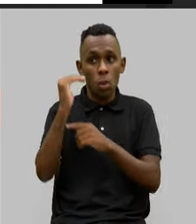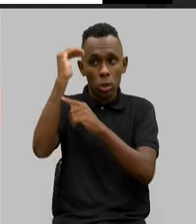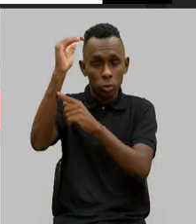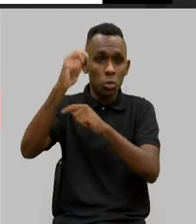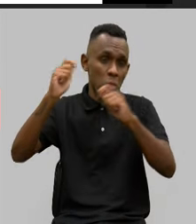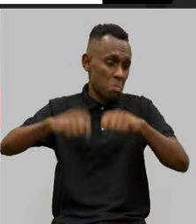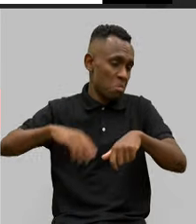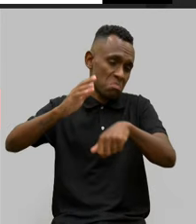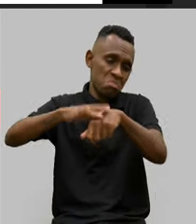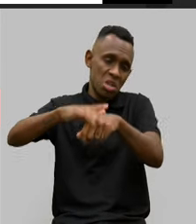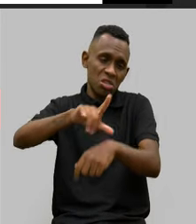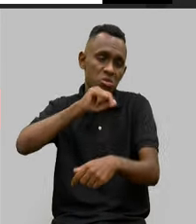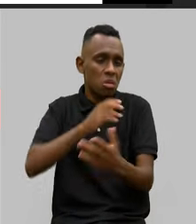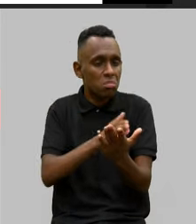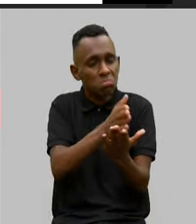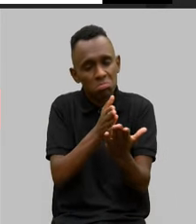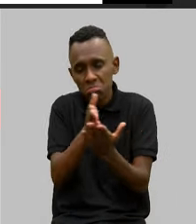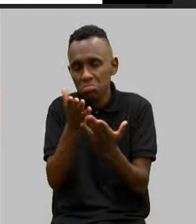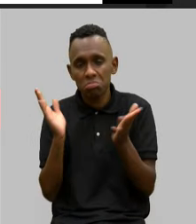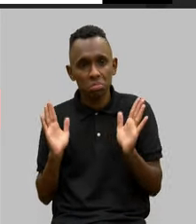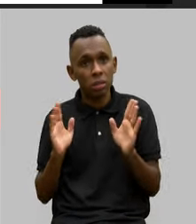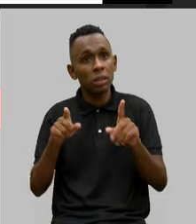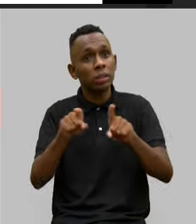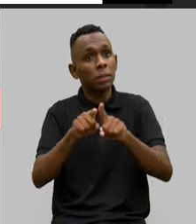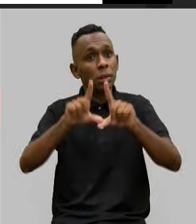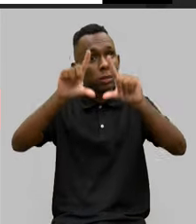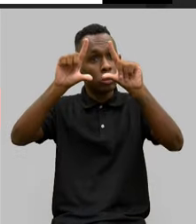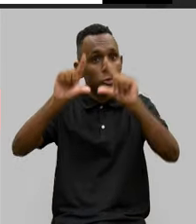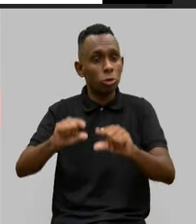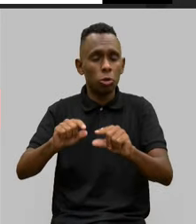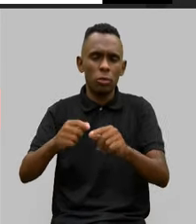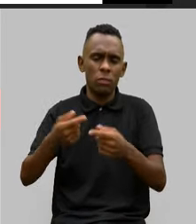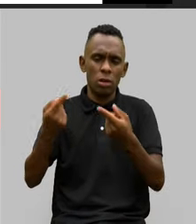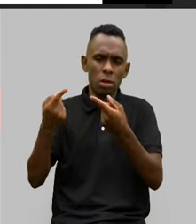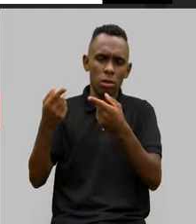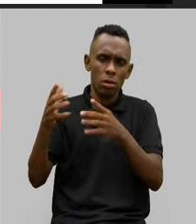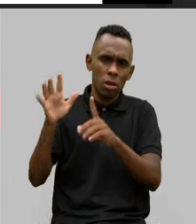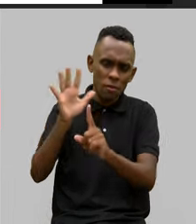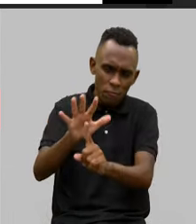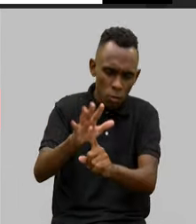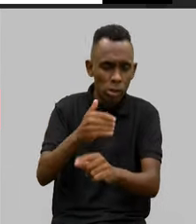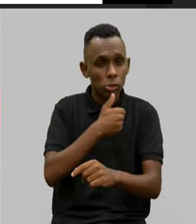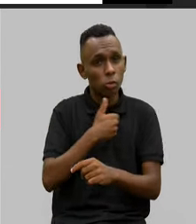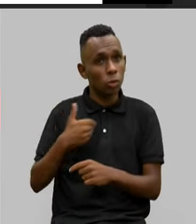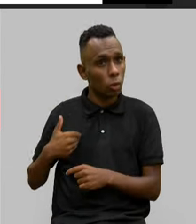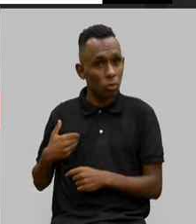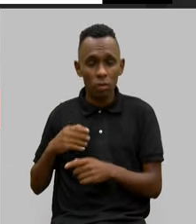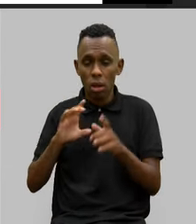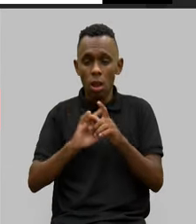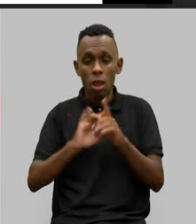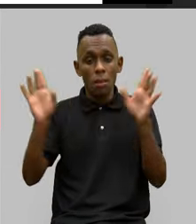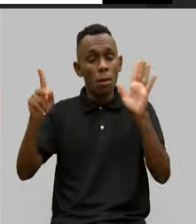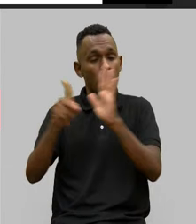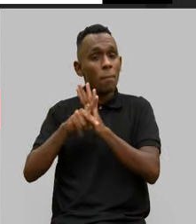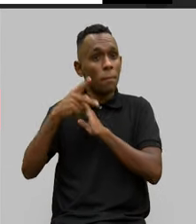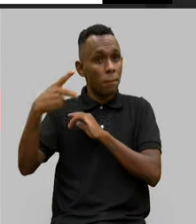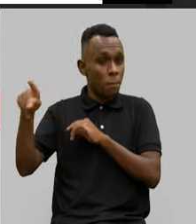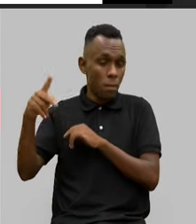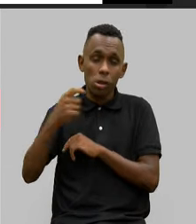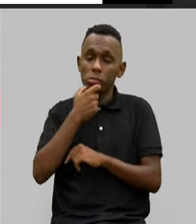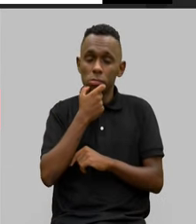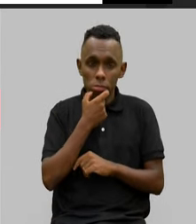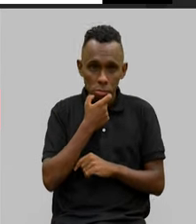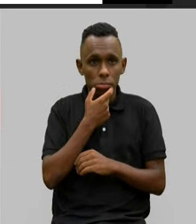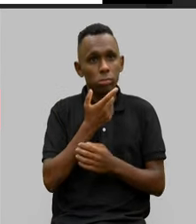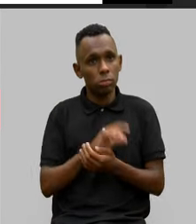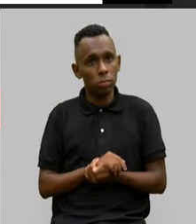tomar suas próprias decisões redução do tamanho do governo isso é tudo Como disse na visão é Liberal Americana redução redução